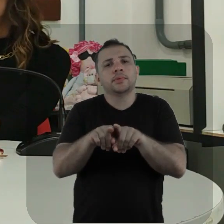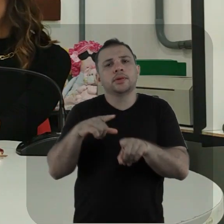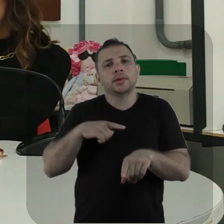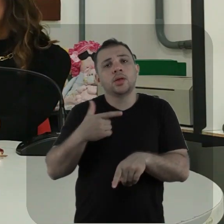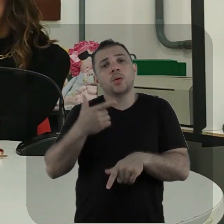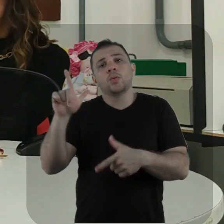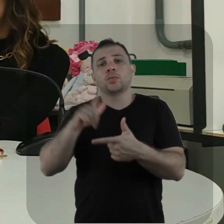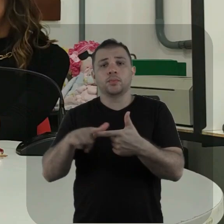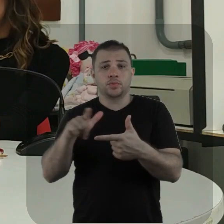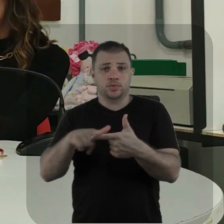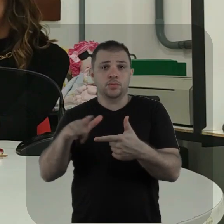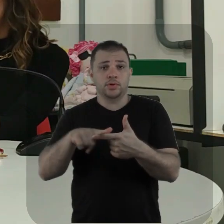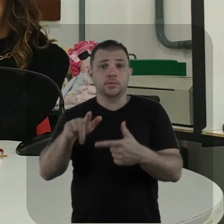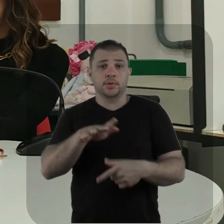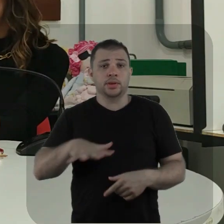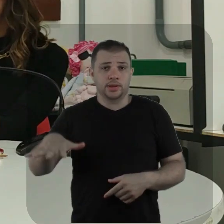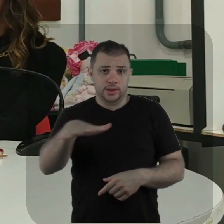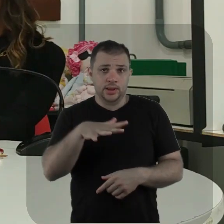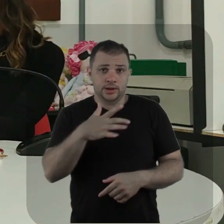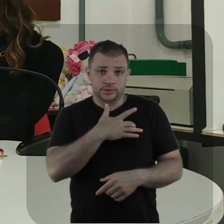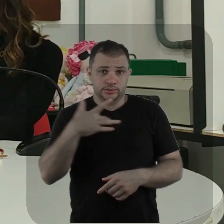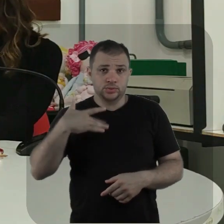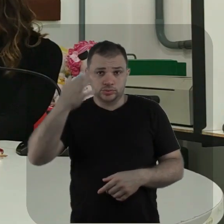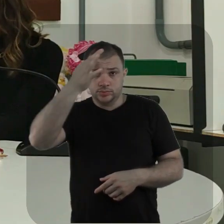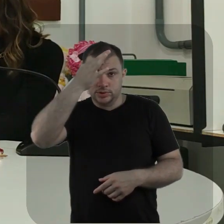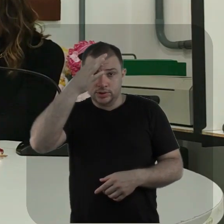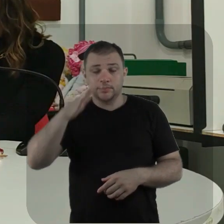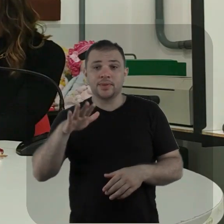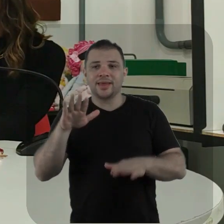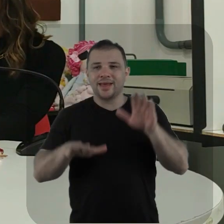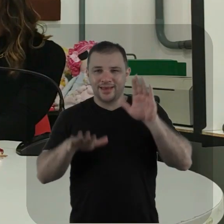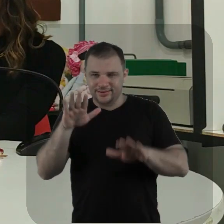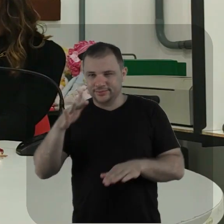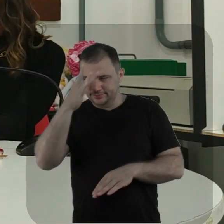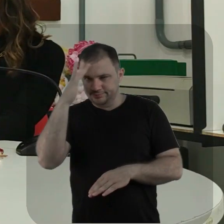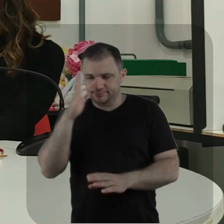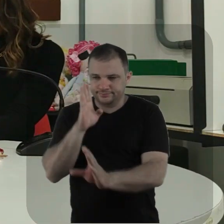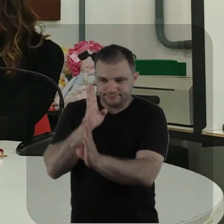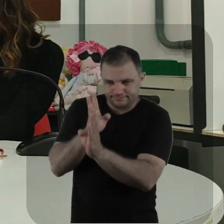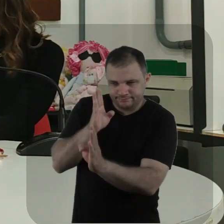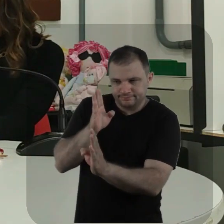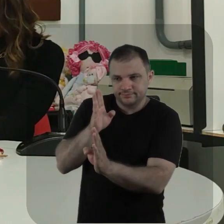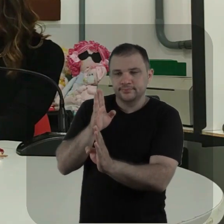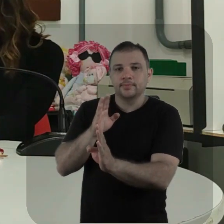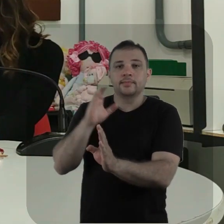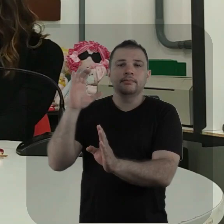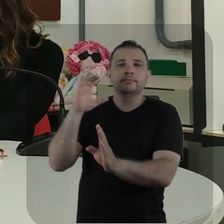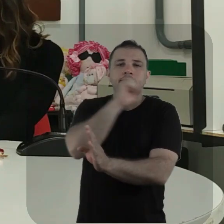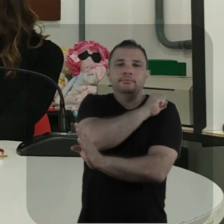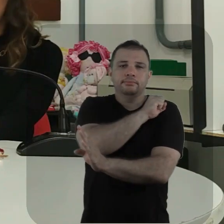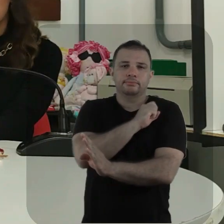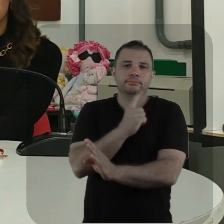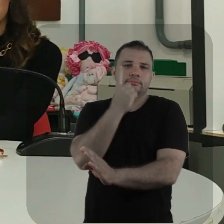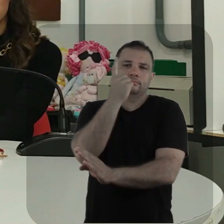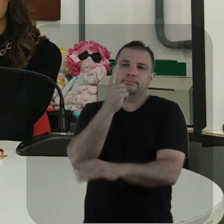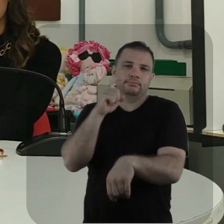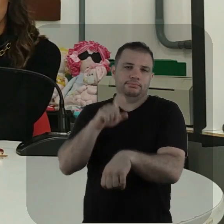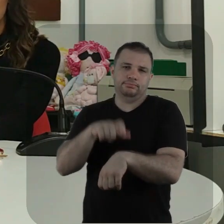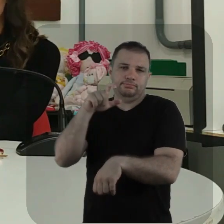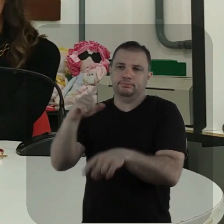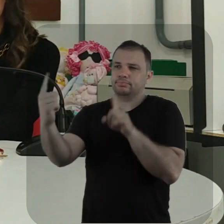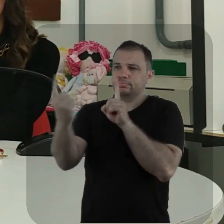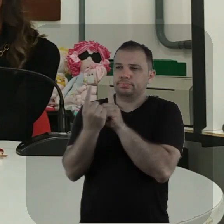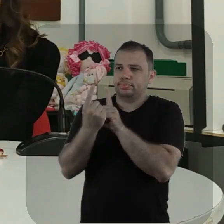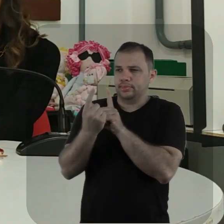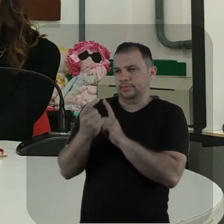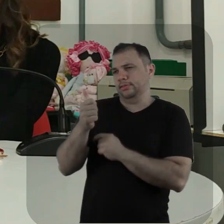até porque também tem um outro problema em saúde mental. Os diagnósticos são feitos de forma, às vezes, bem discriminadas, muito rápidos, através